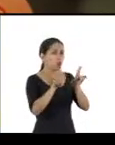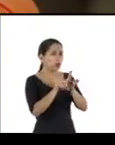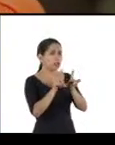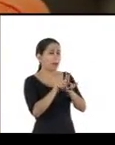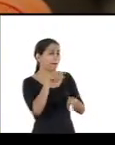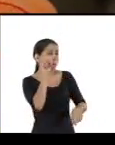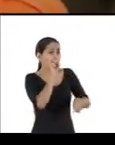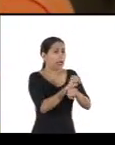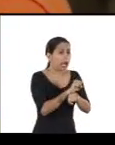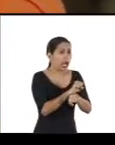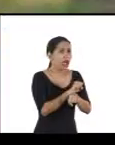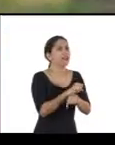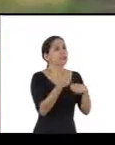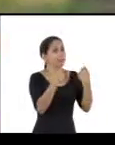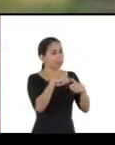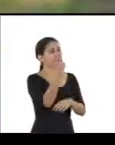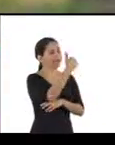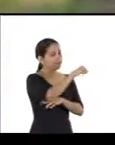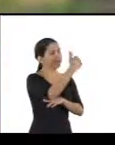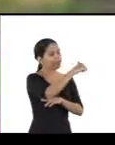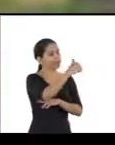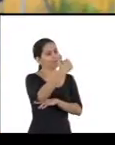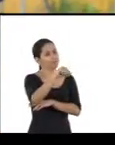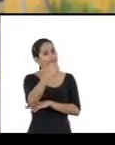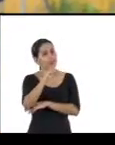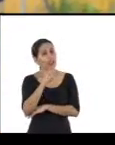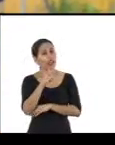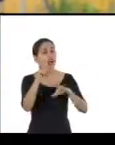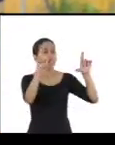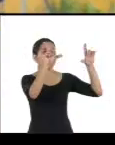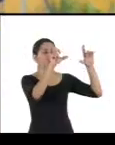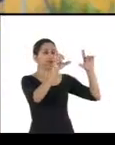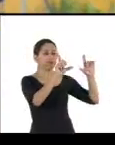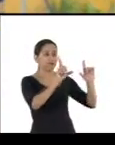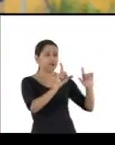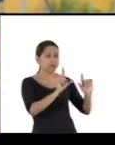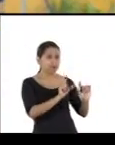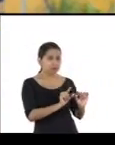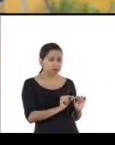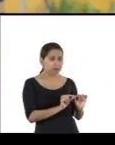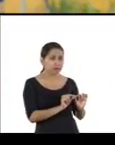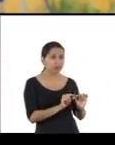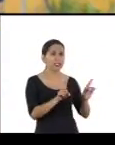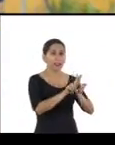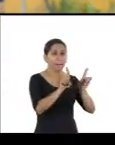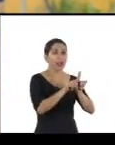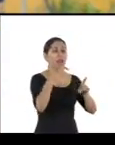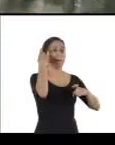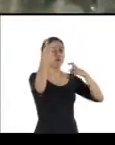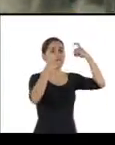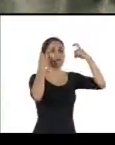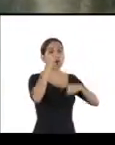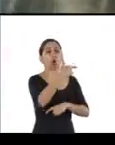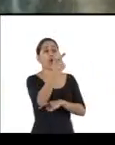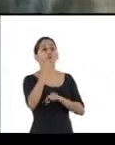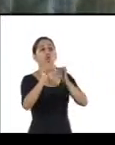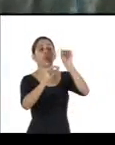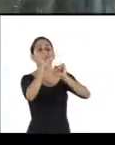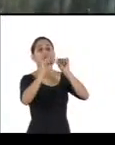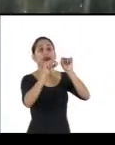ser monitorados até que o risco esteja controlado. Outra preocupação é que os materiais detonados precisam passar por